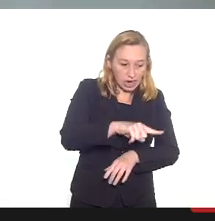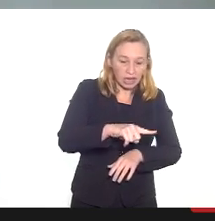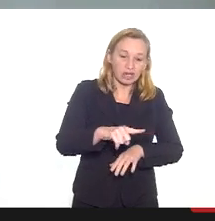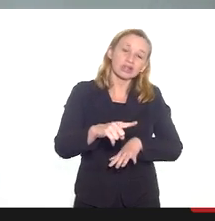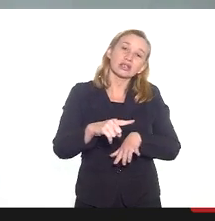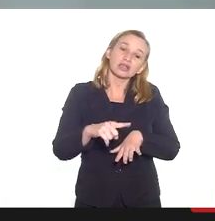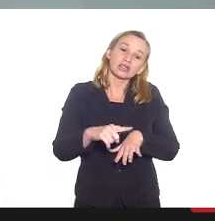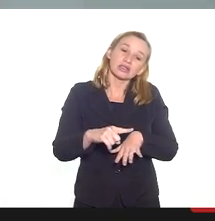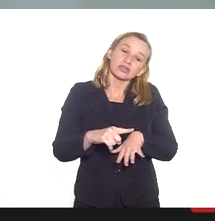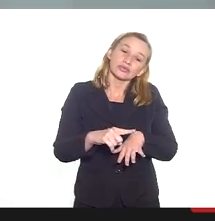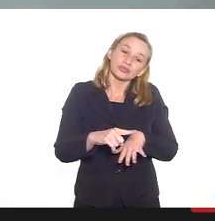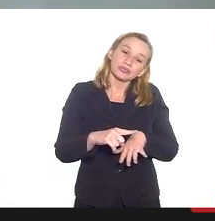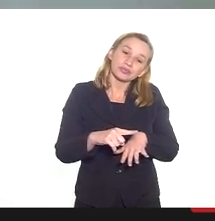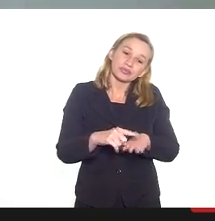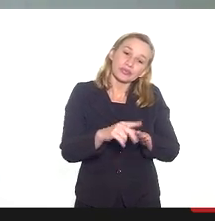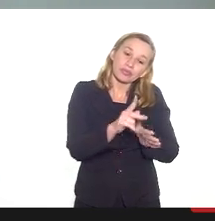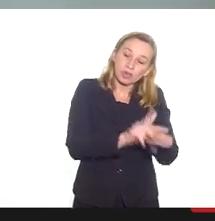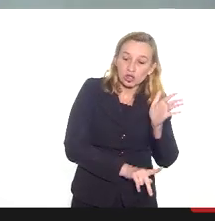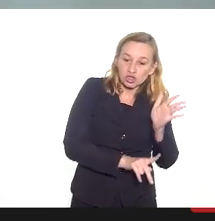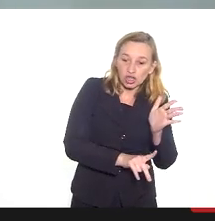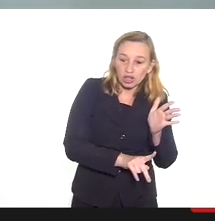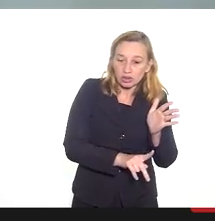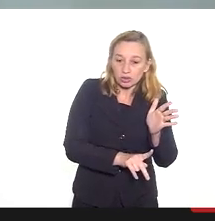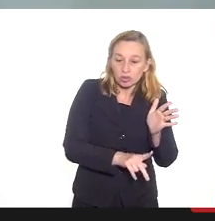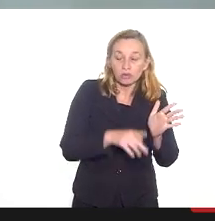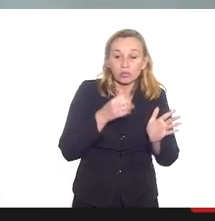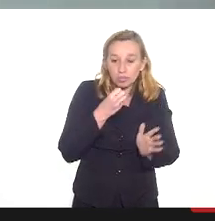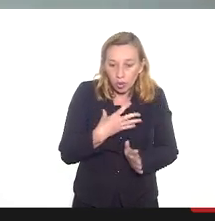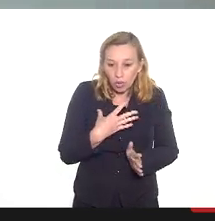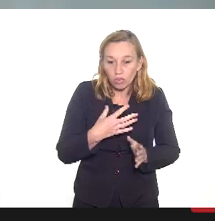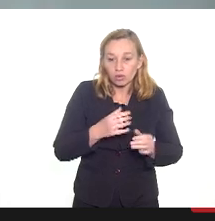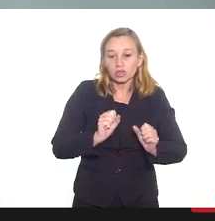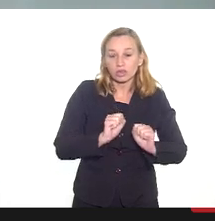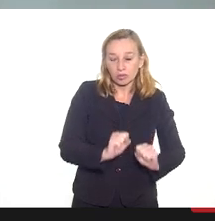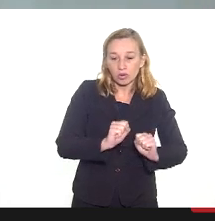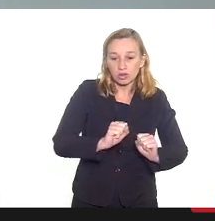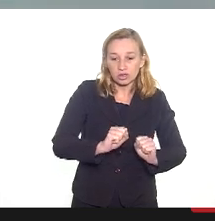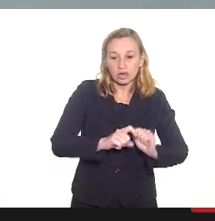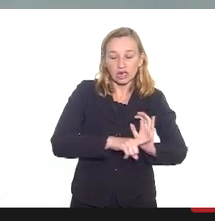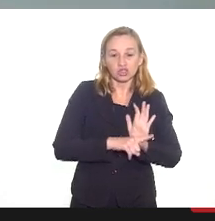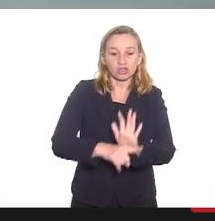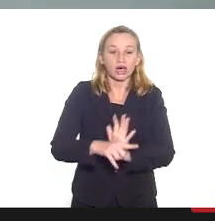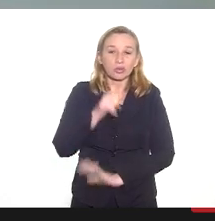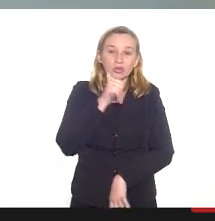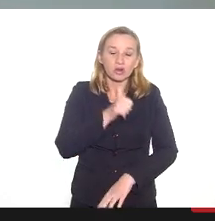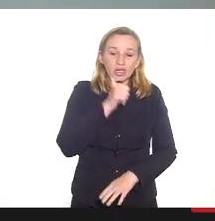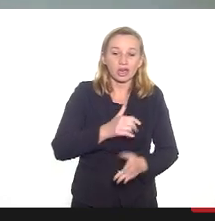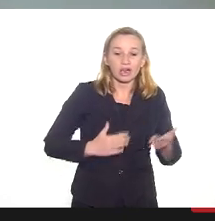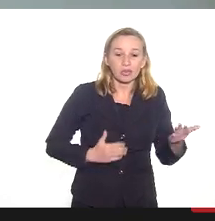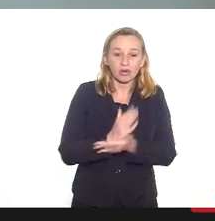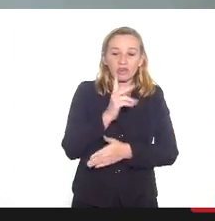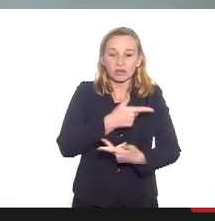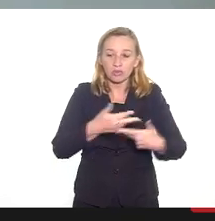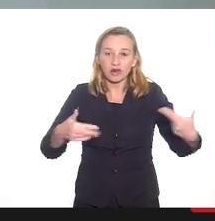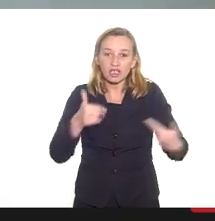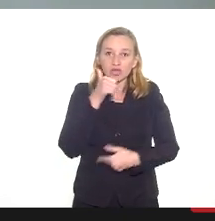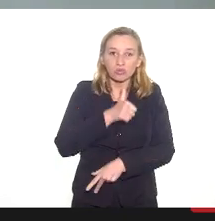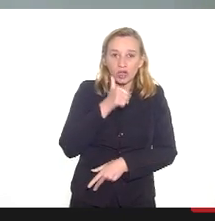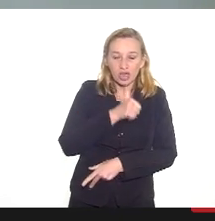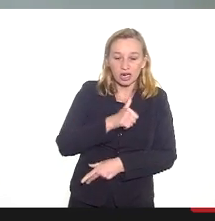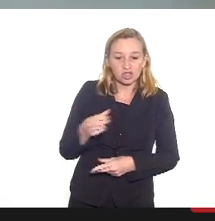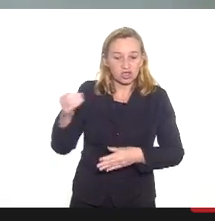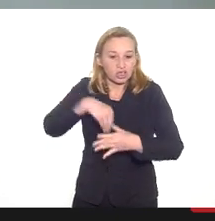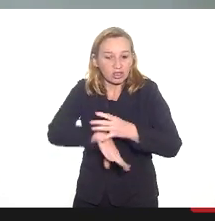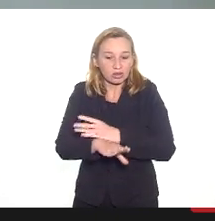projetos positivos que possam enfrentar a violência, aprovado por muitas parlamentares na